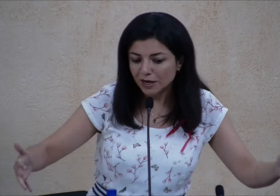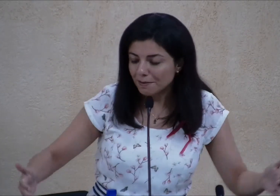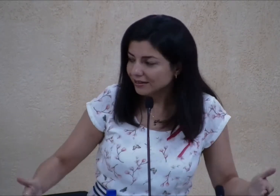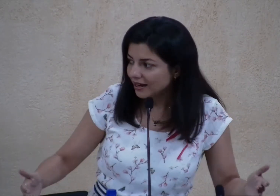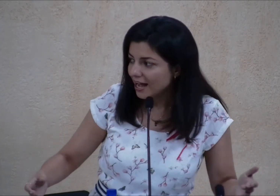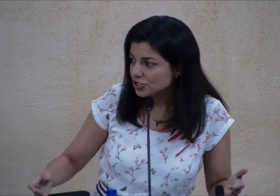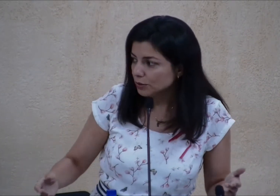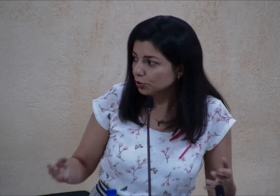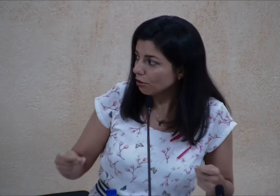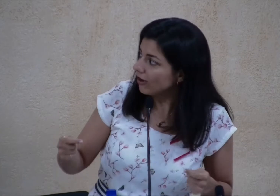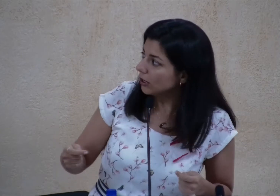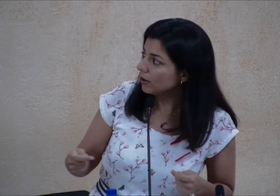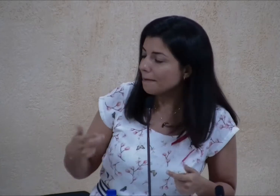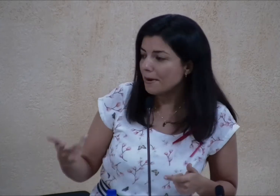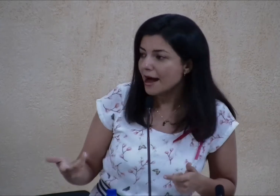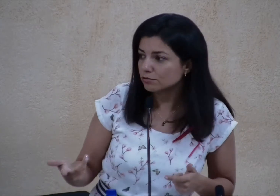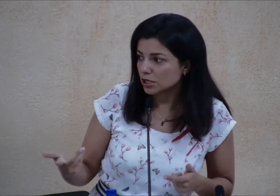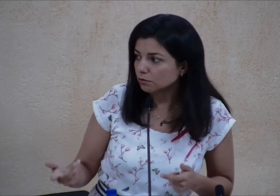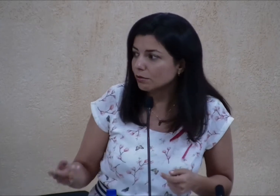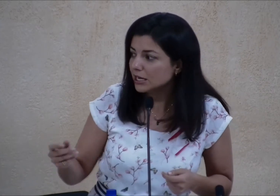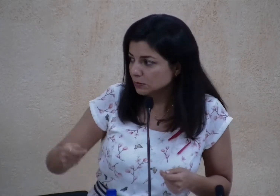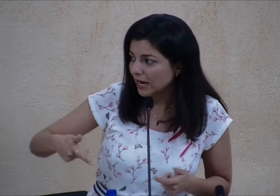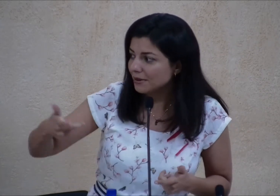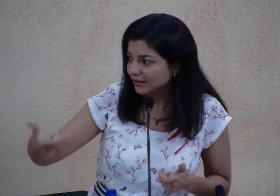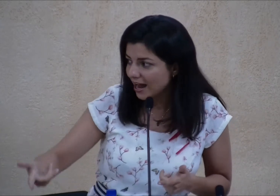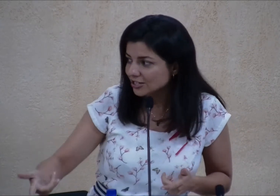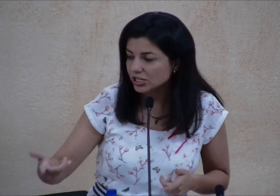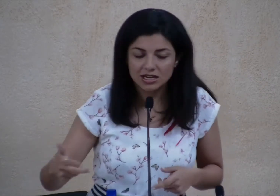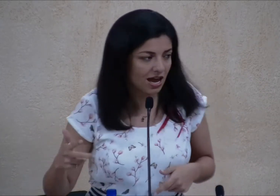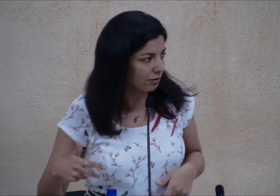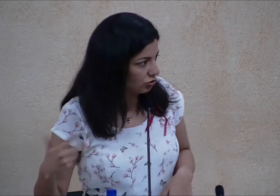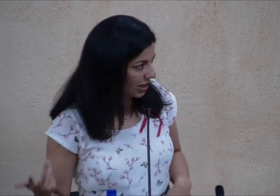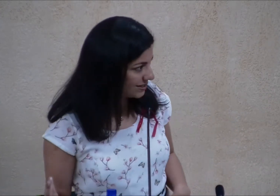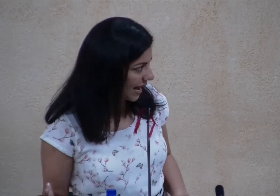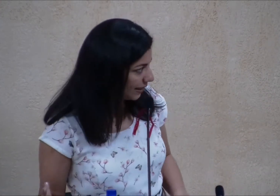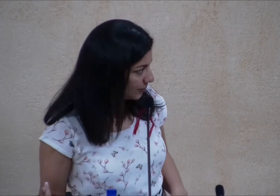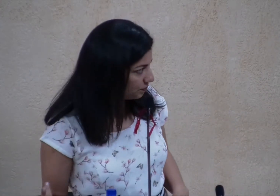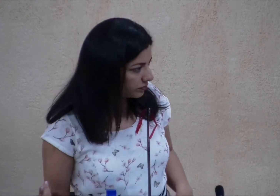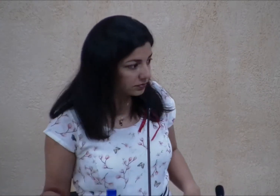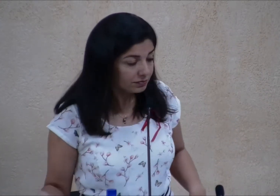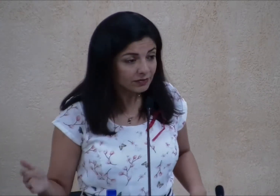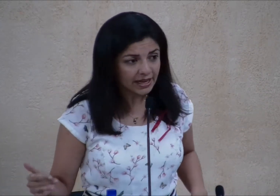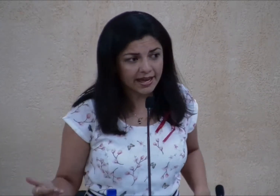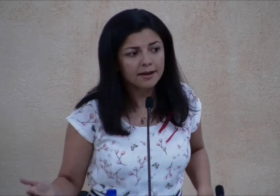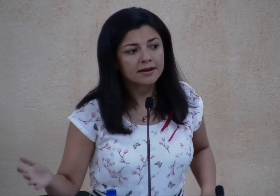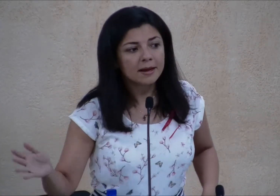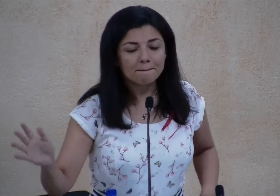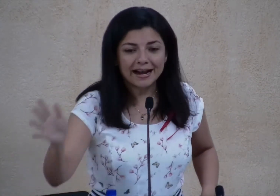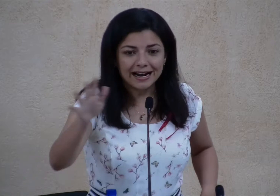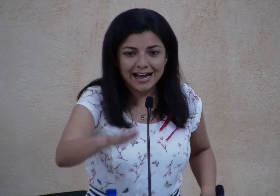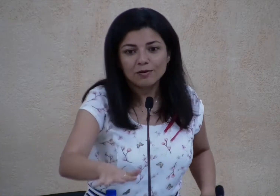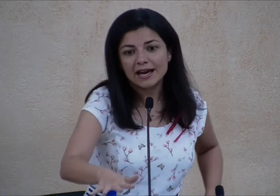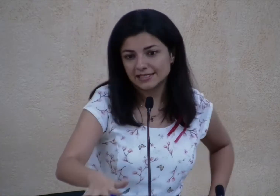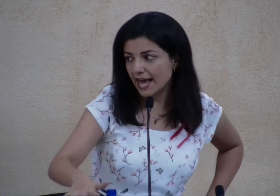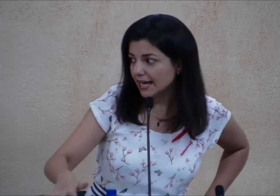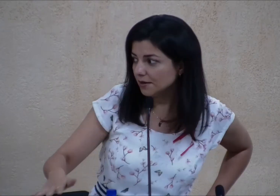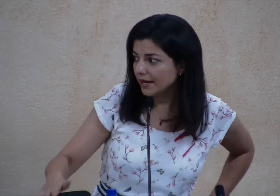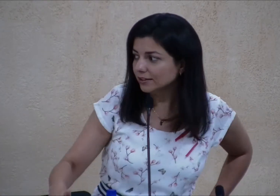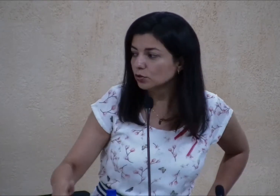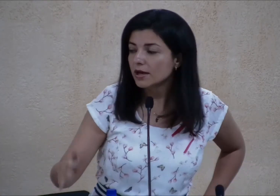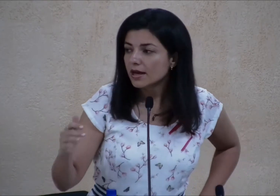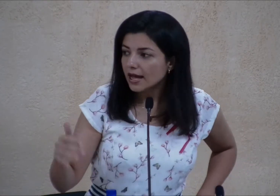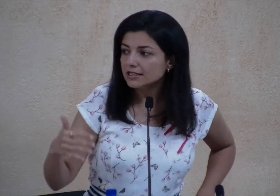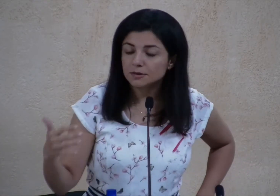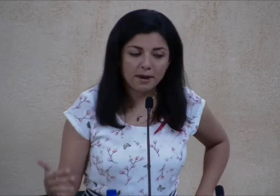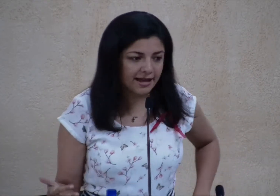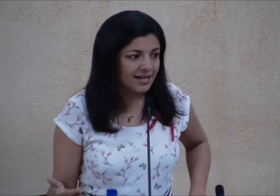principalmente pela metragem, porque o valor é pago, segundo eles, pela metragem que é utilizada. E, paralelo a esse